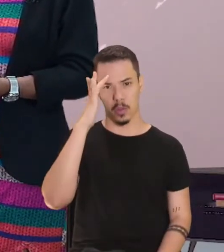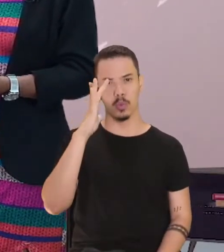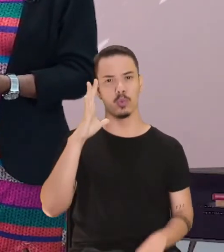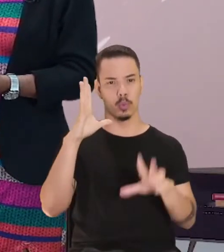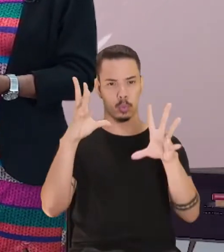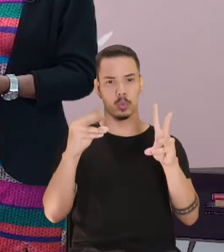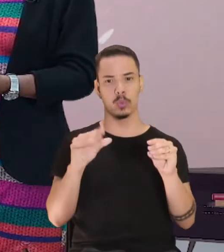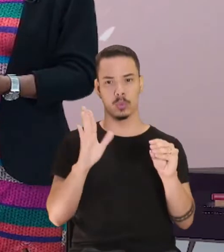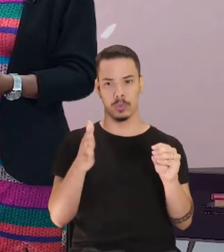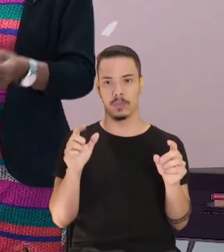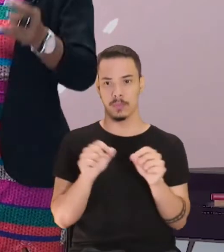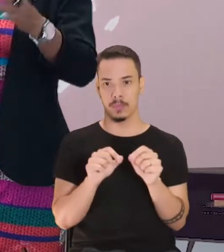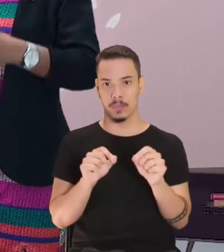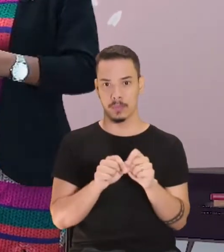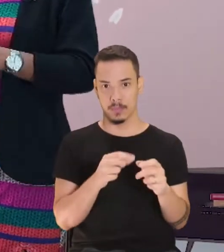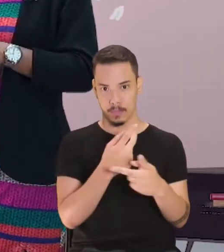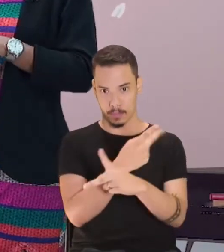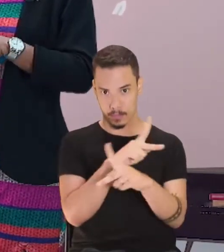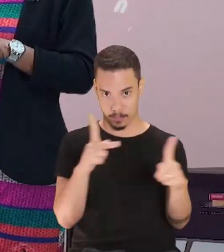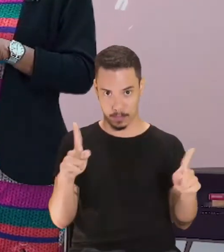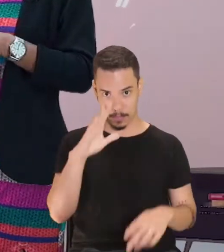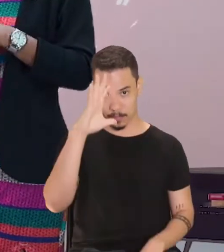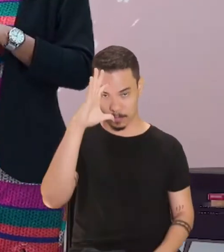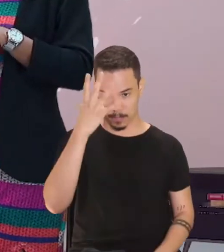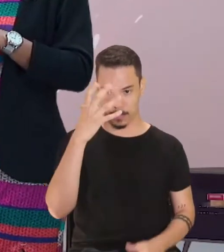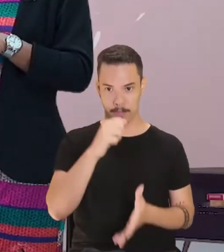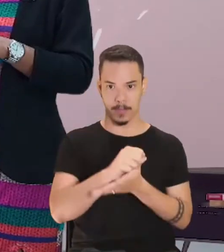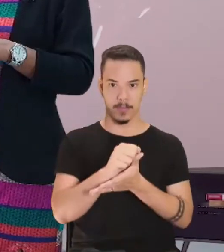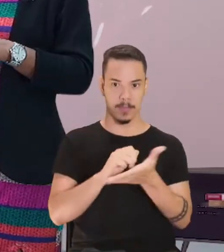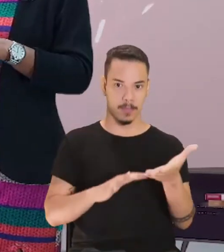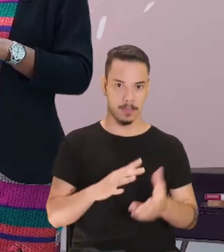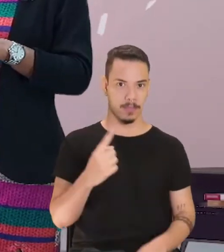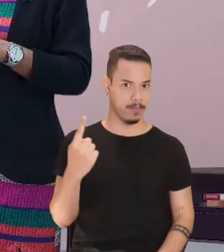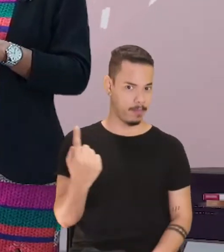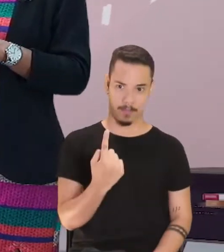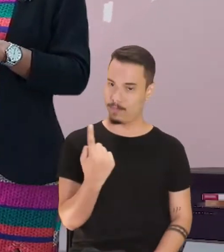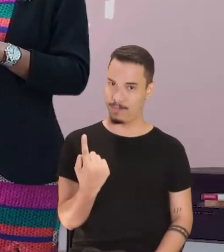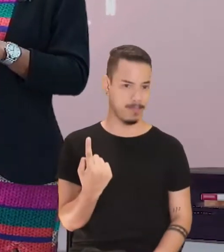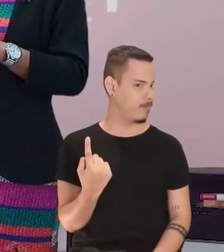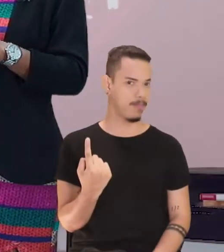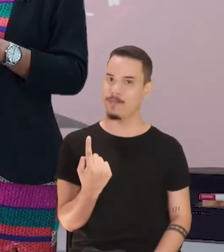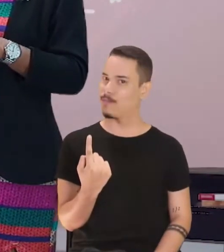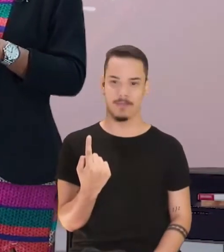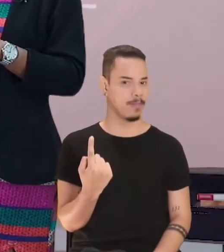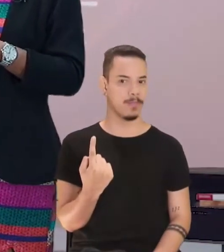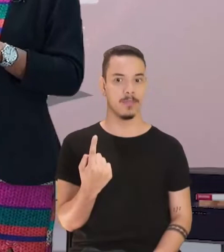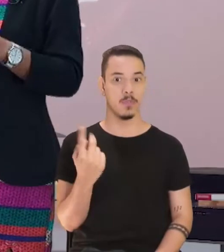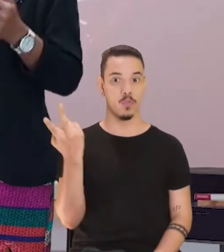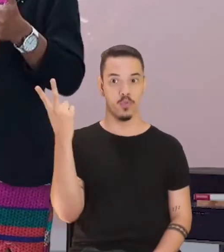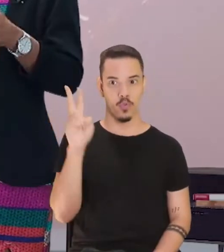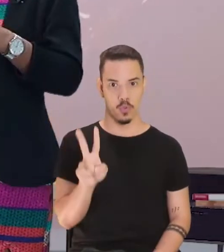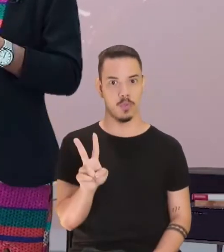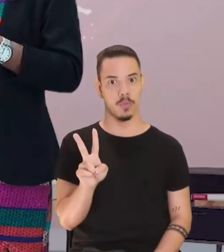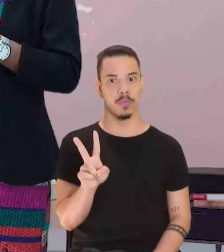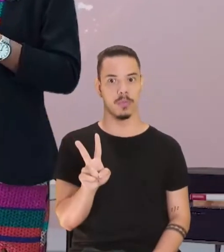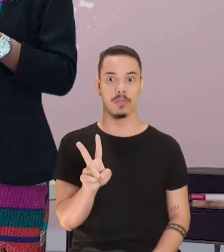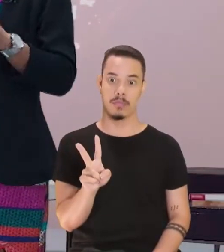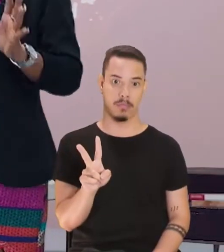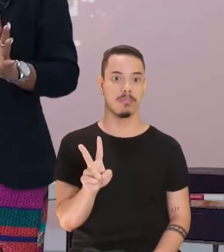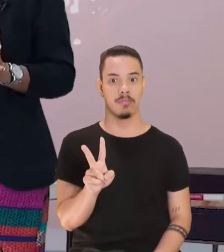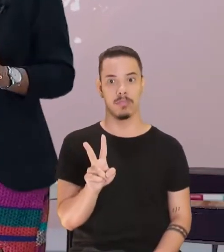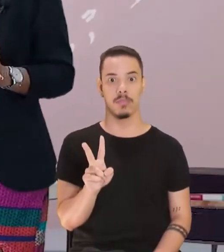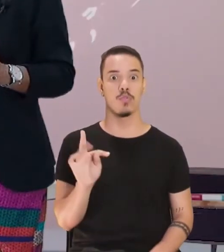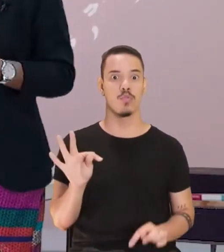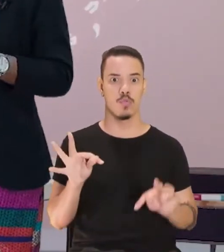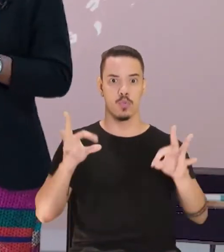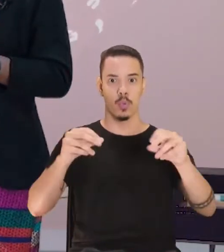fazem. Você faz a resolução de atividade sozinho? Não, né? Em dupla? Ah, legal. Todo mundo